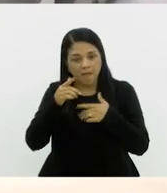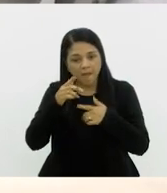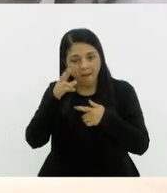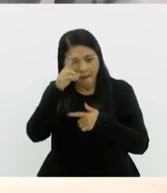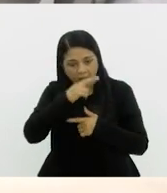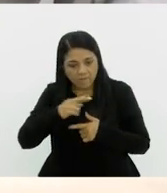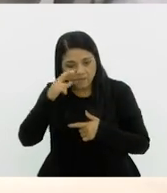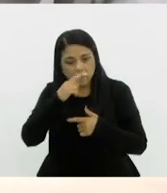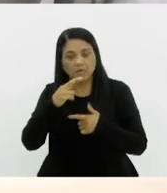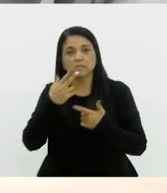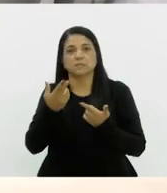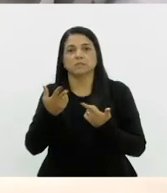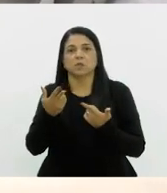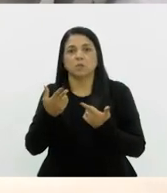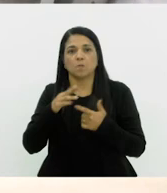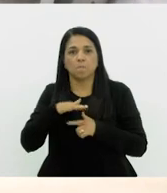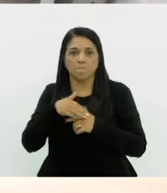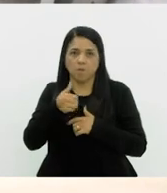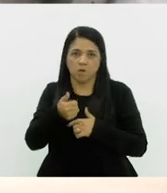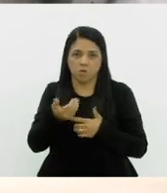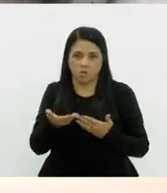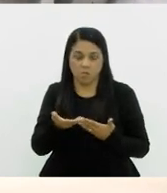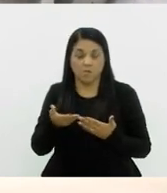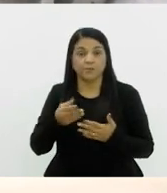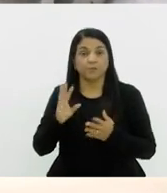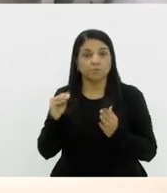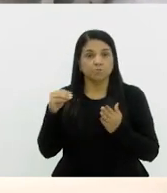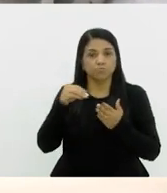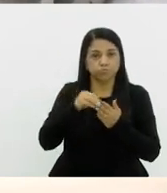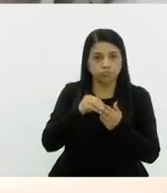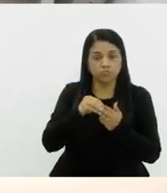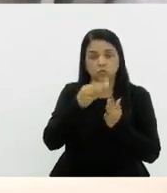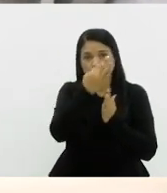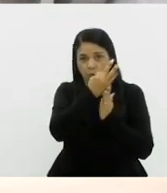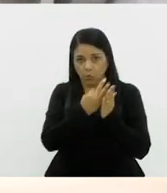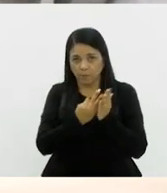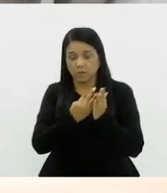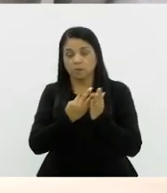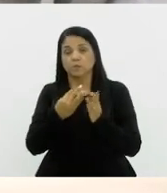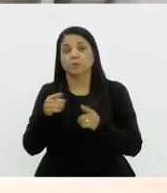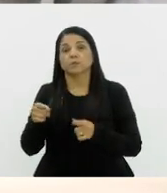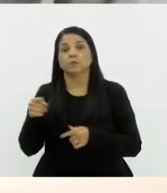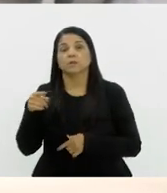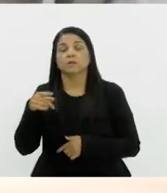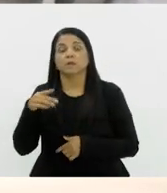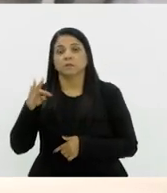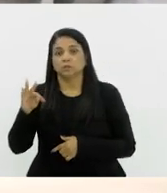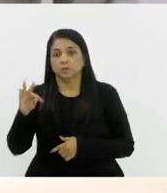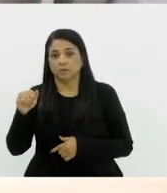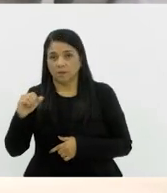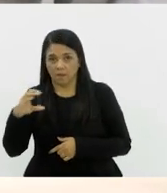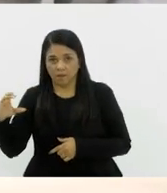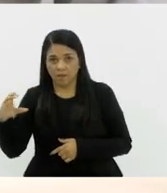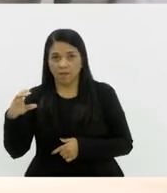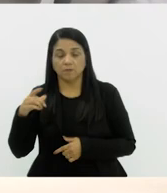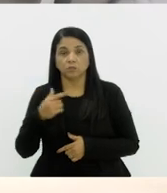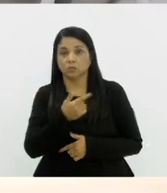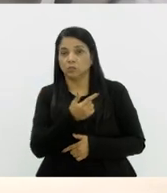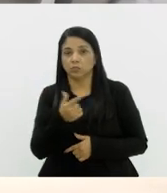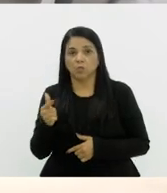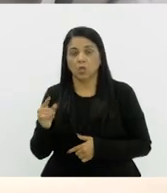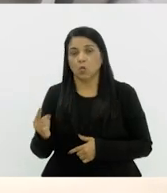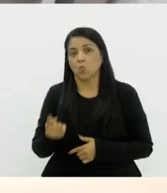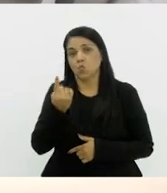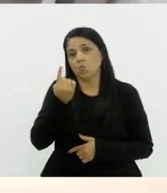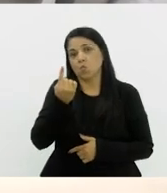claro, que um dos pontos que a gente vai colocar no TAC é a questão de, simultaneamente, não ter mais de uma